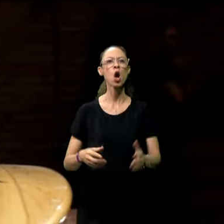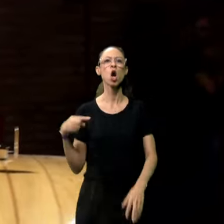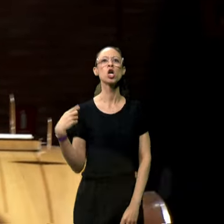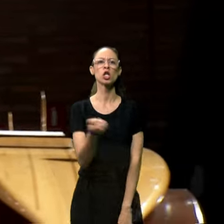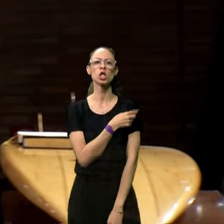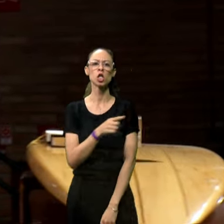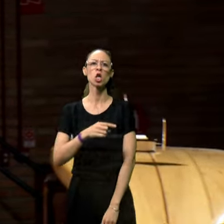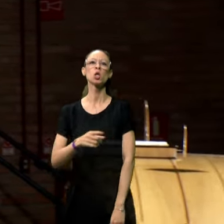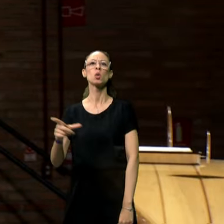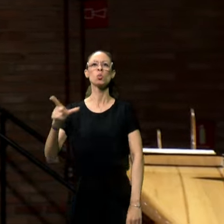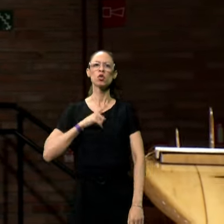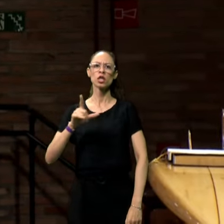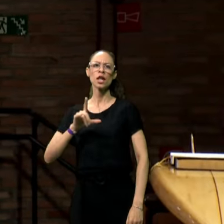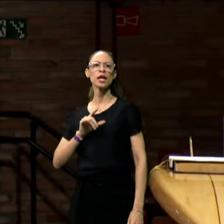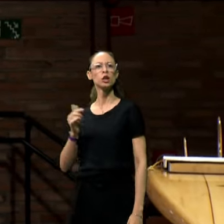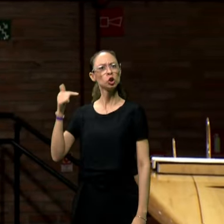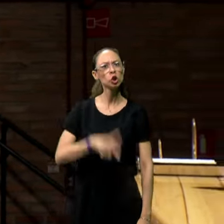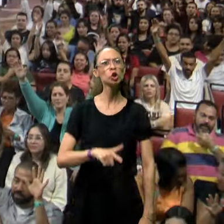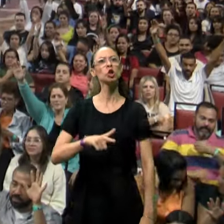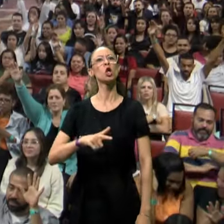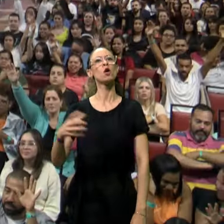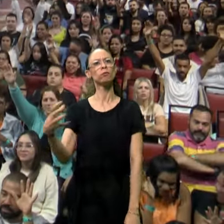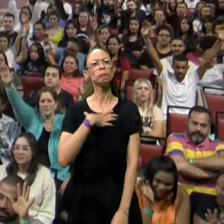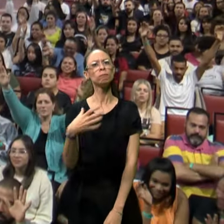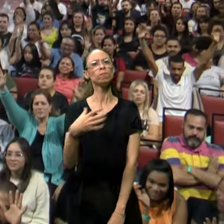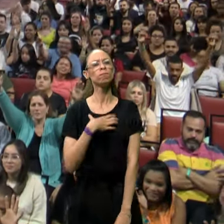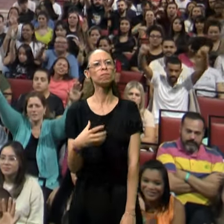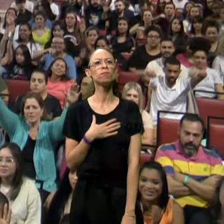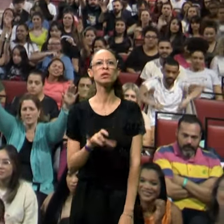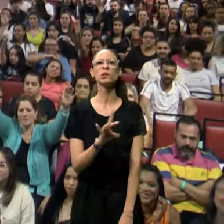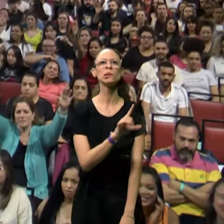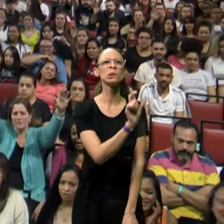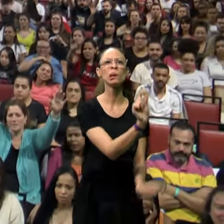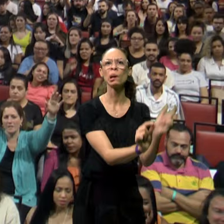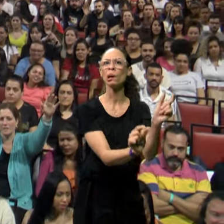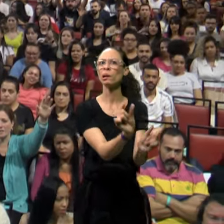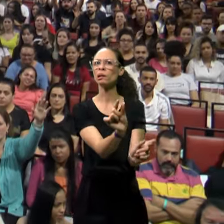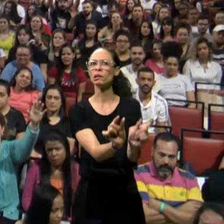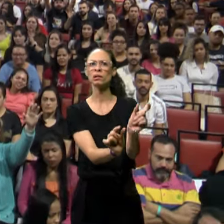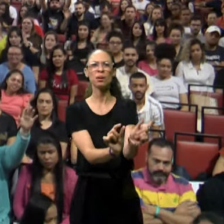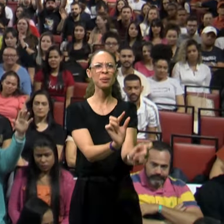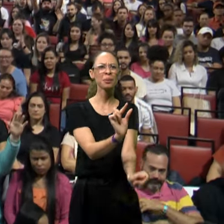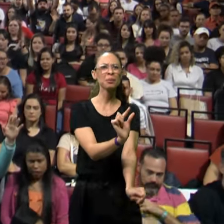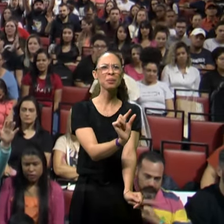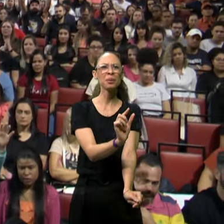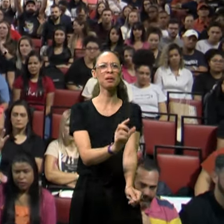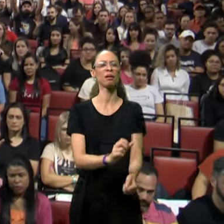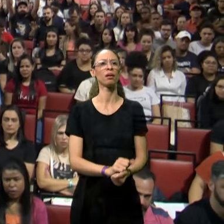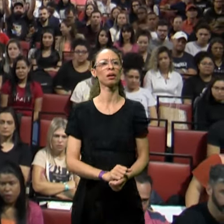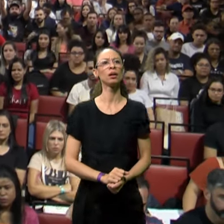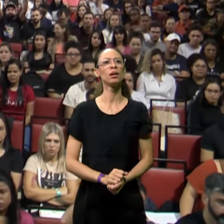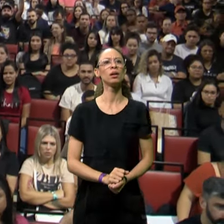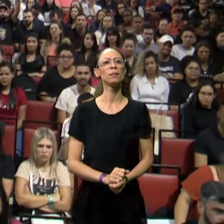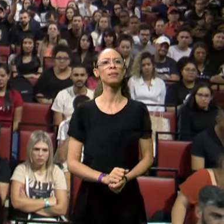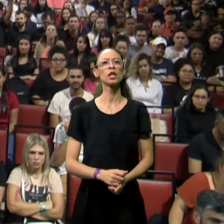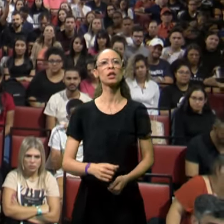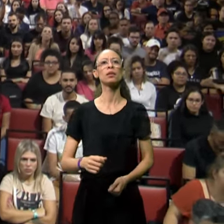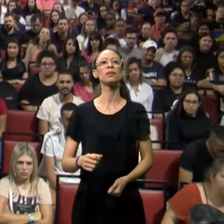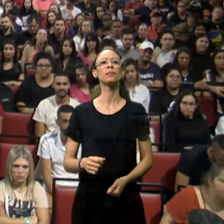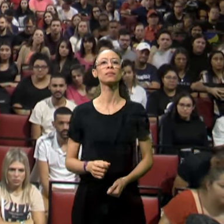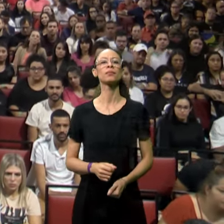natureza. Só existe aqui alguns que a enxada de vocês não tem fio. O machado